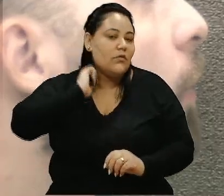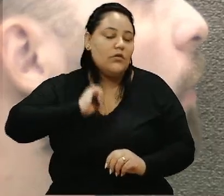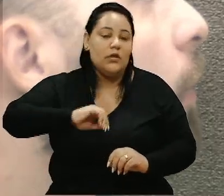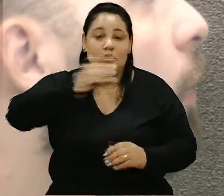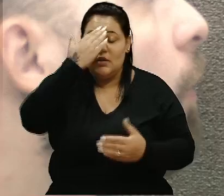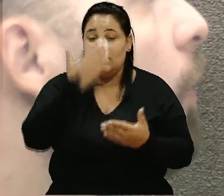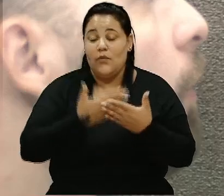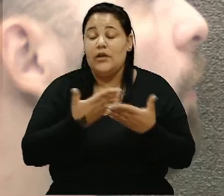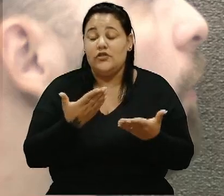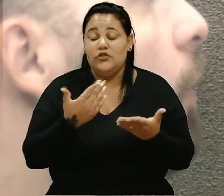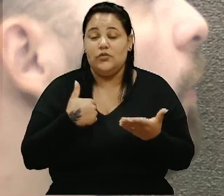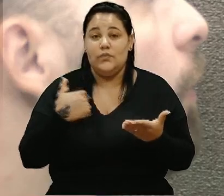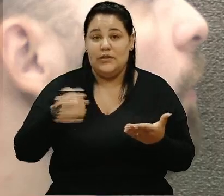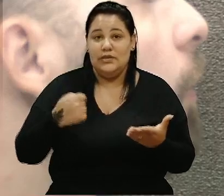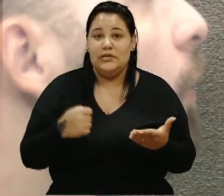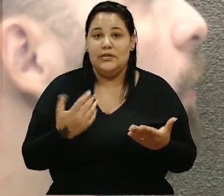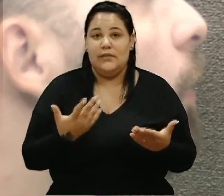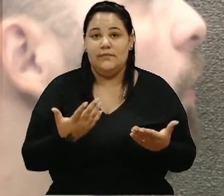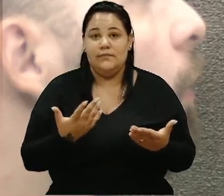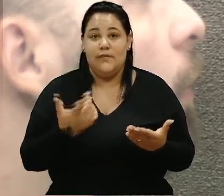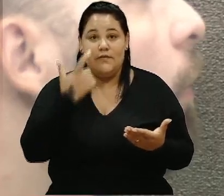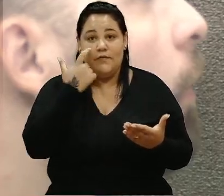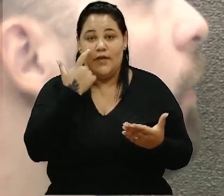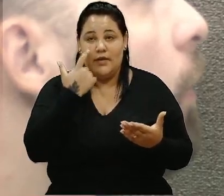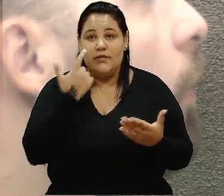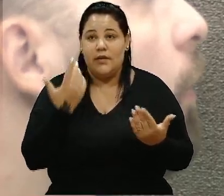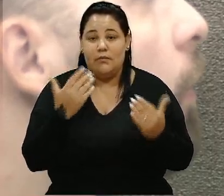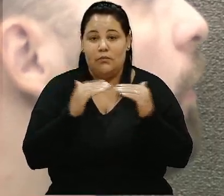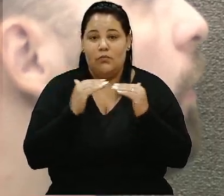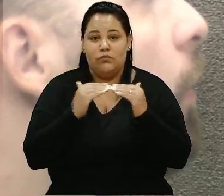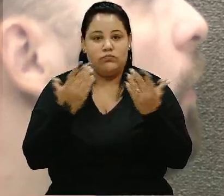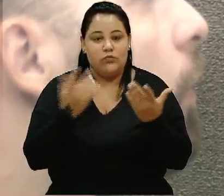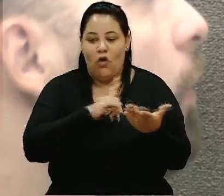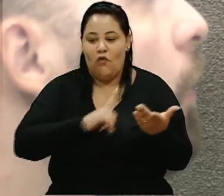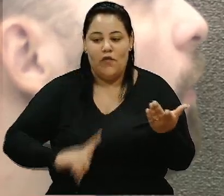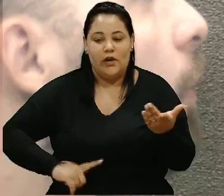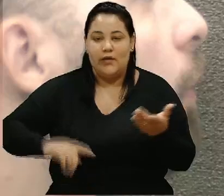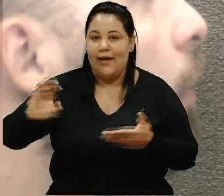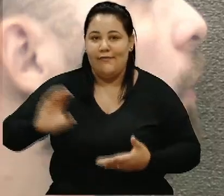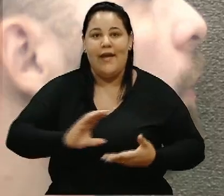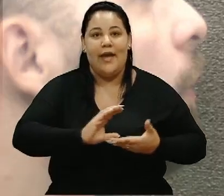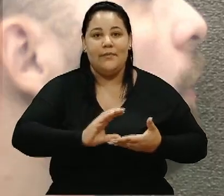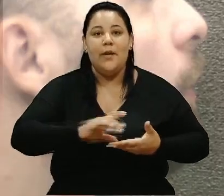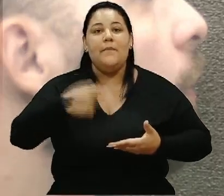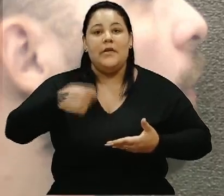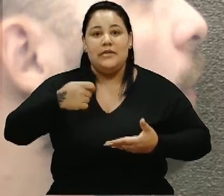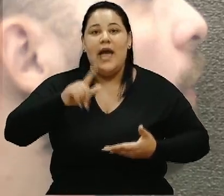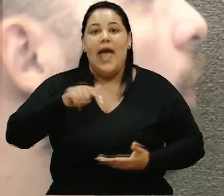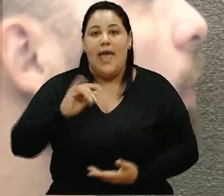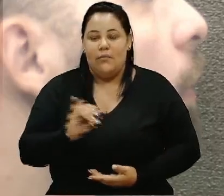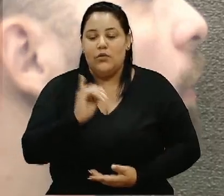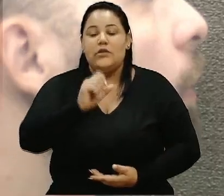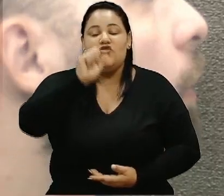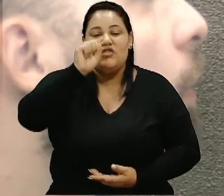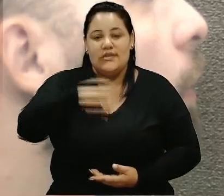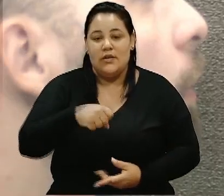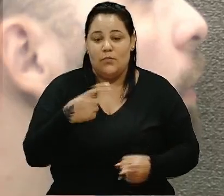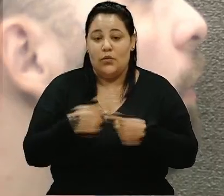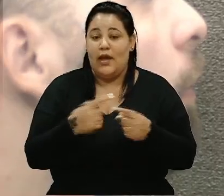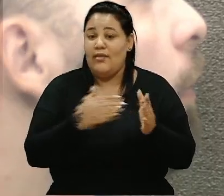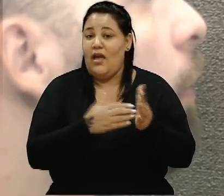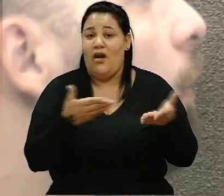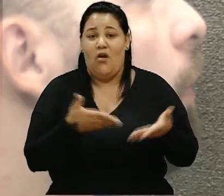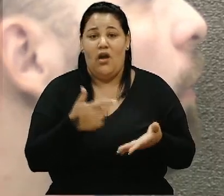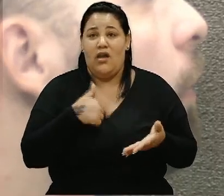que haver um entendimento do governo que esses recursos são importantes, porque eu até agora estou com